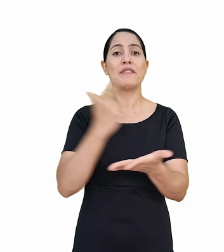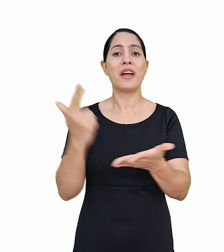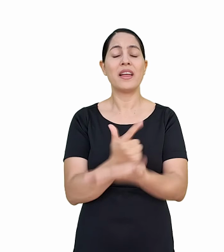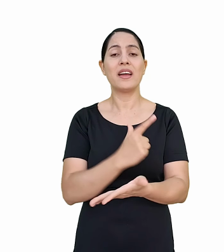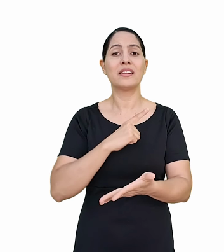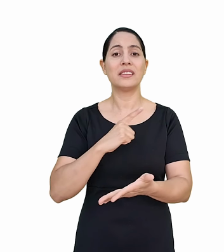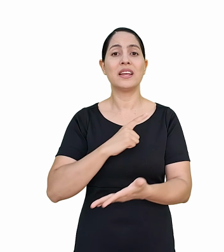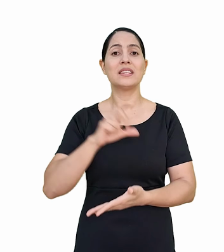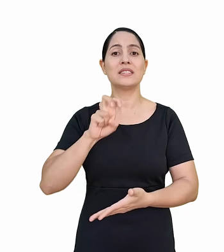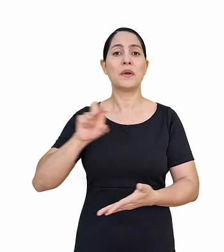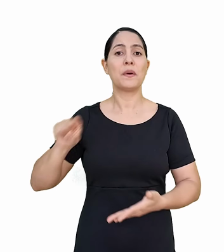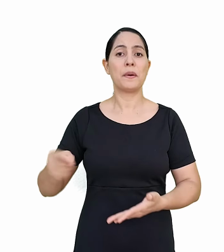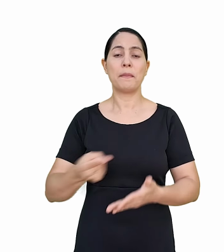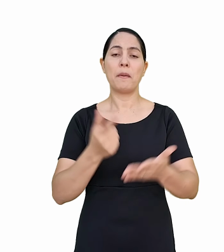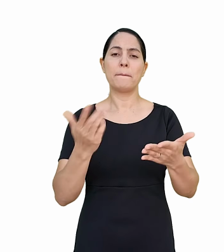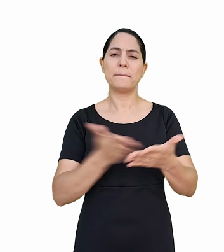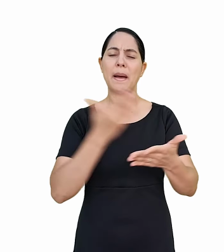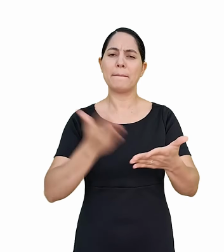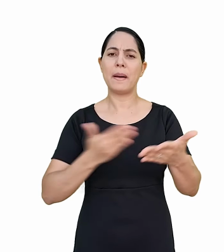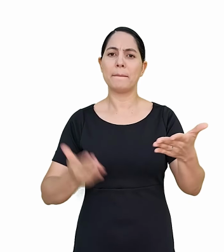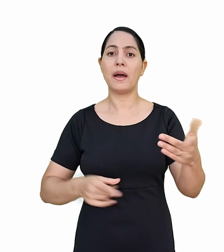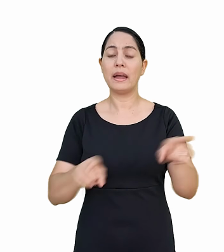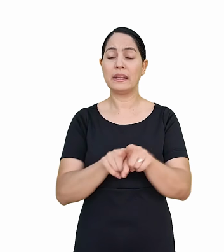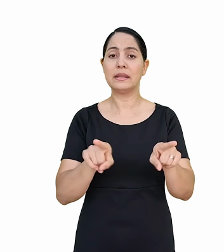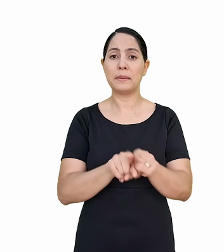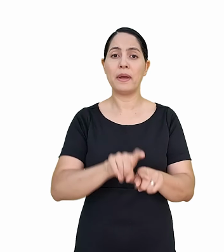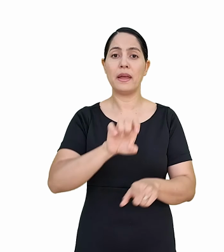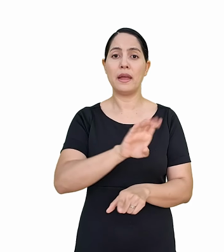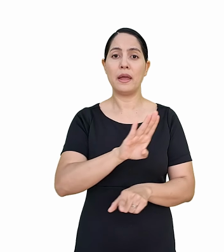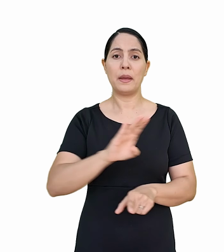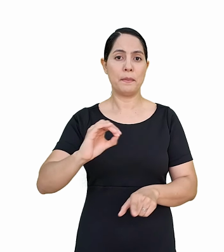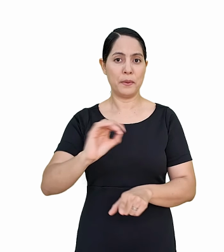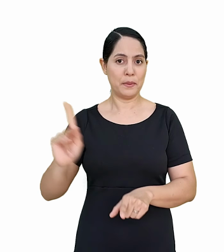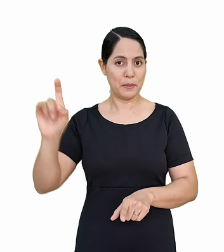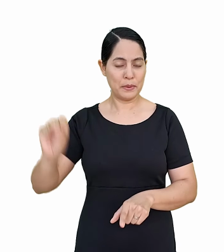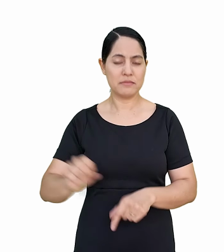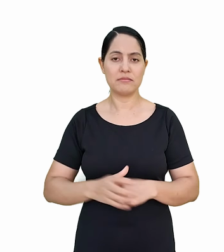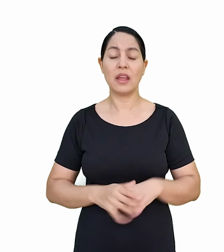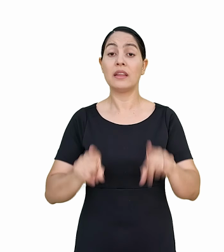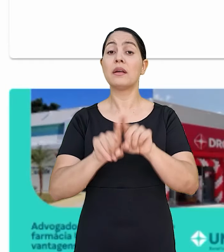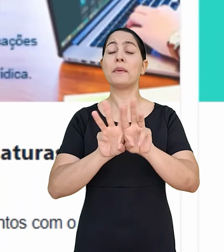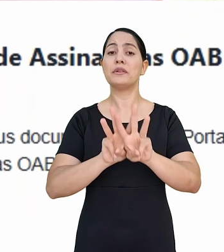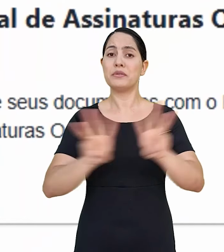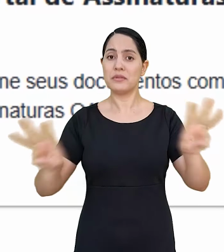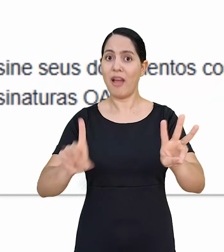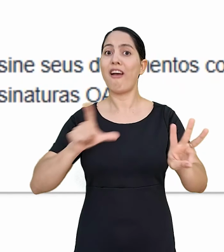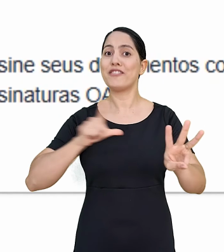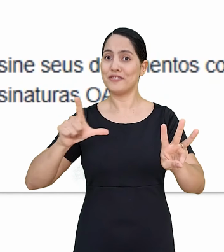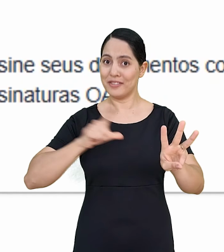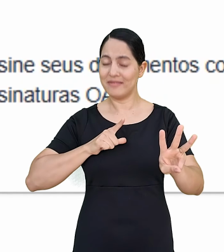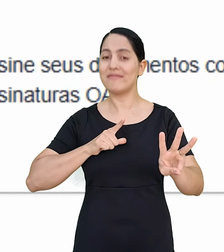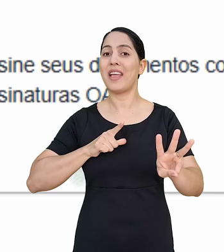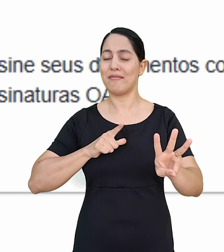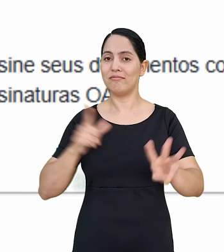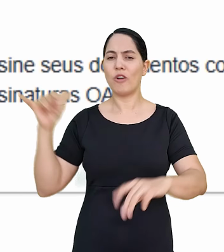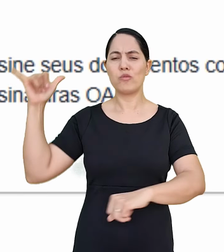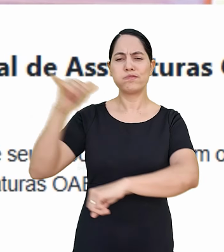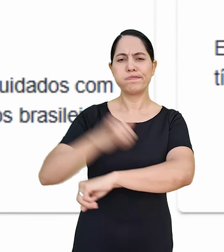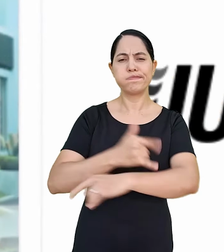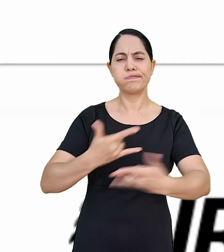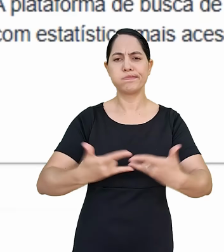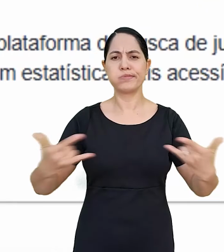5.000 títulos impressos e e-books. No site, você também encontra descontos exclusivos na compra de passagens aéreas pelas companhias